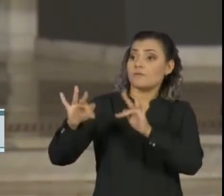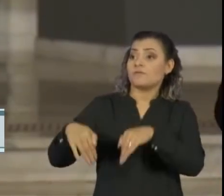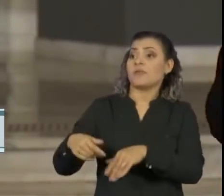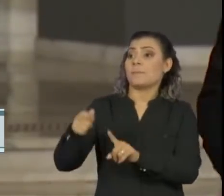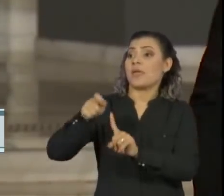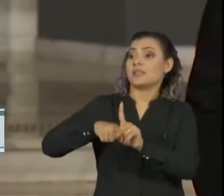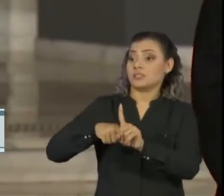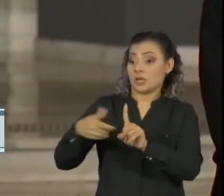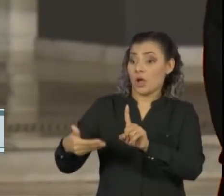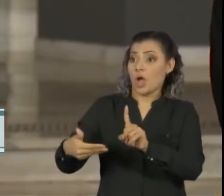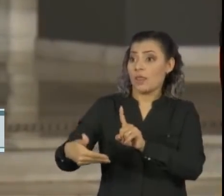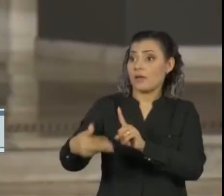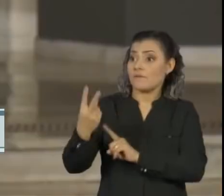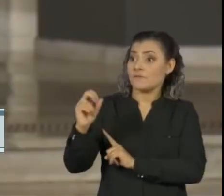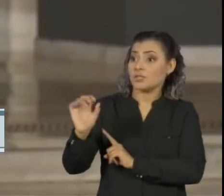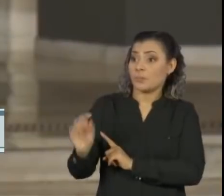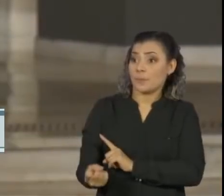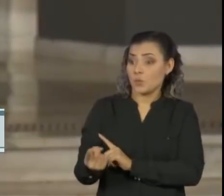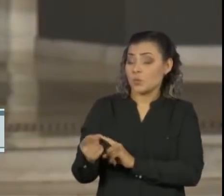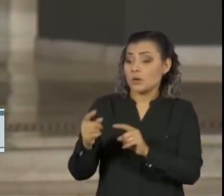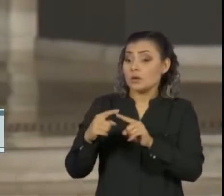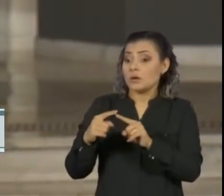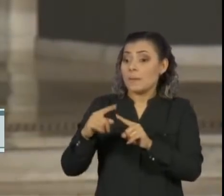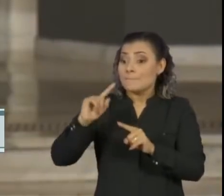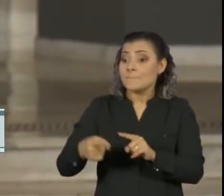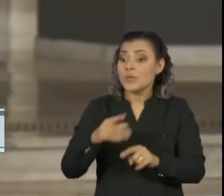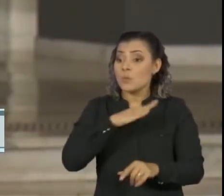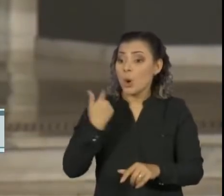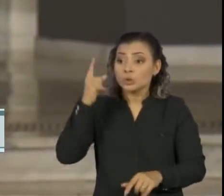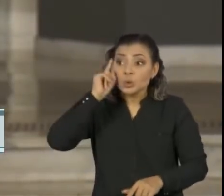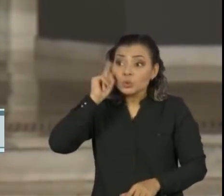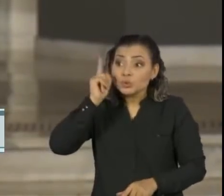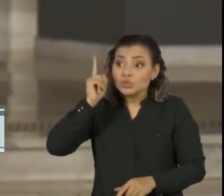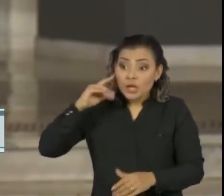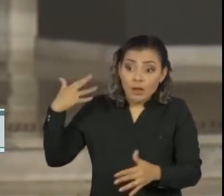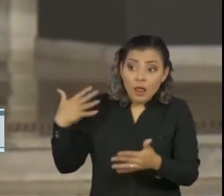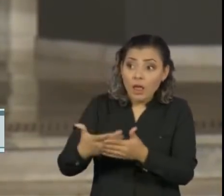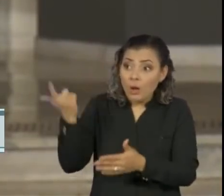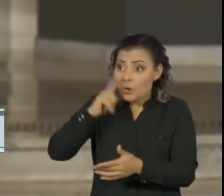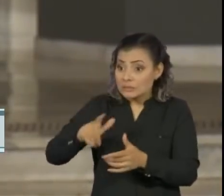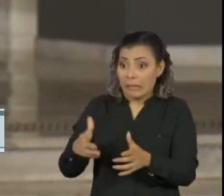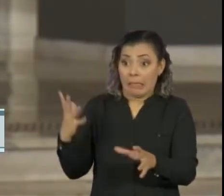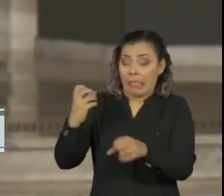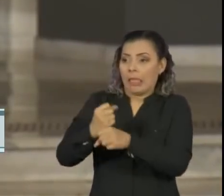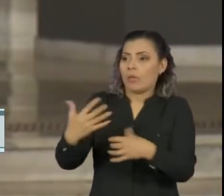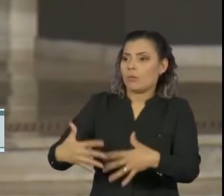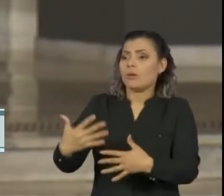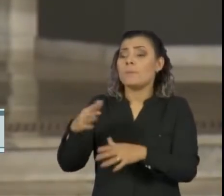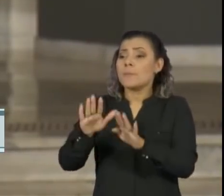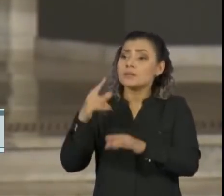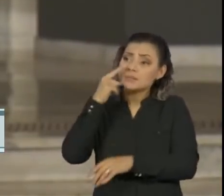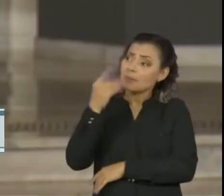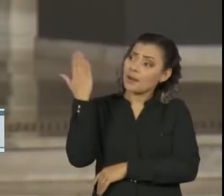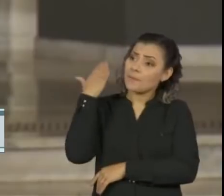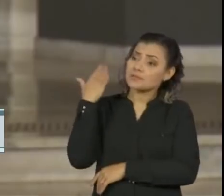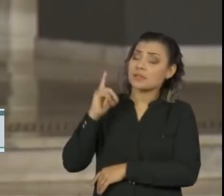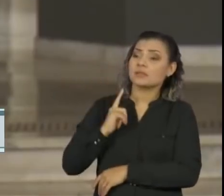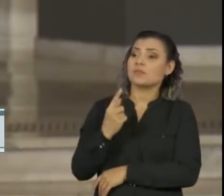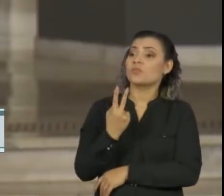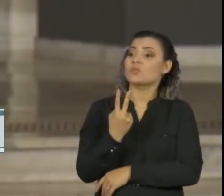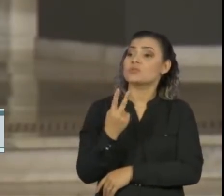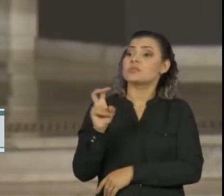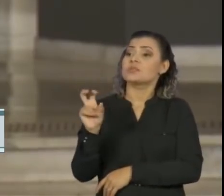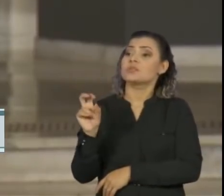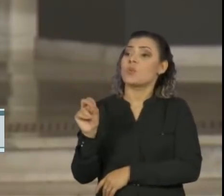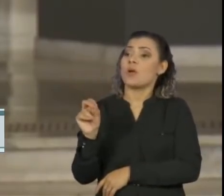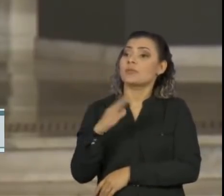ter 20 mil no final do mês, nós teríamos que ter 1.000 mortes por dia. E na última semana, nós tivemos, em média,